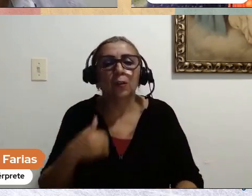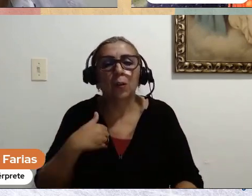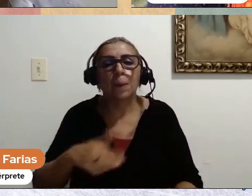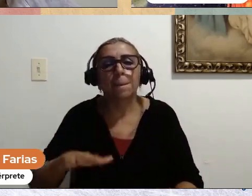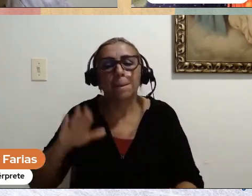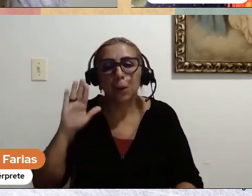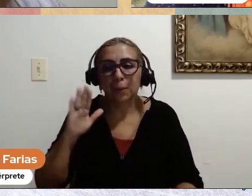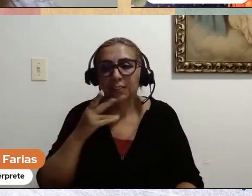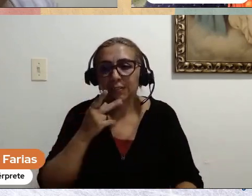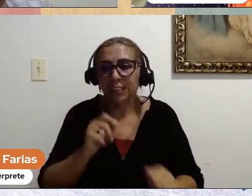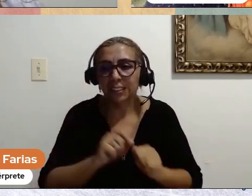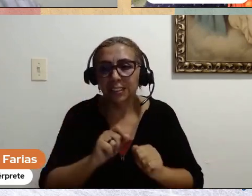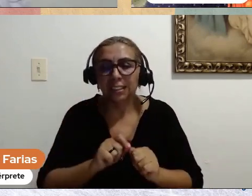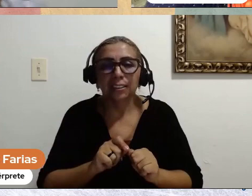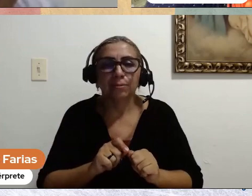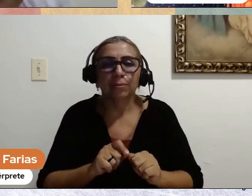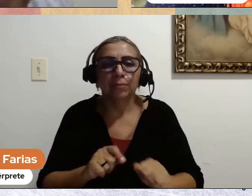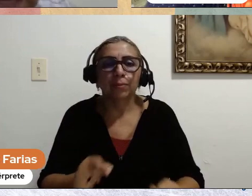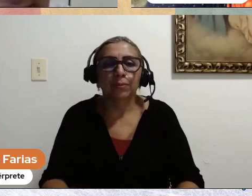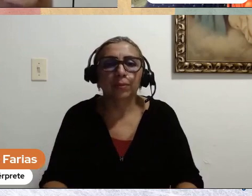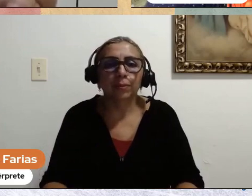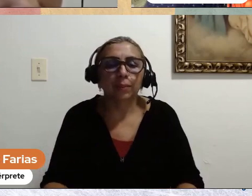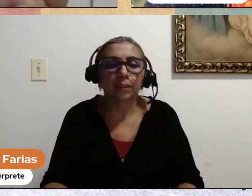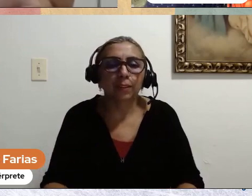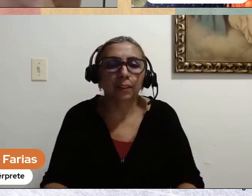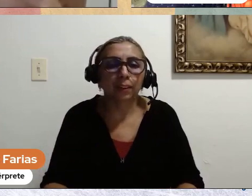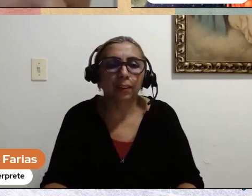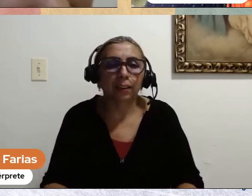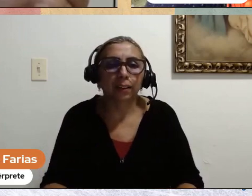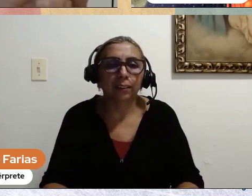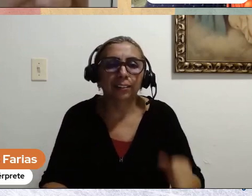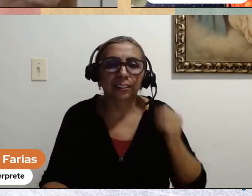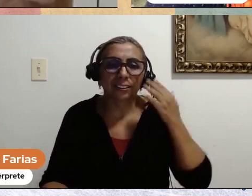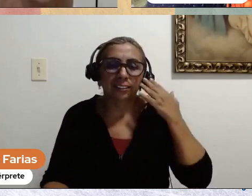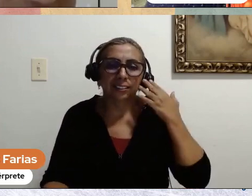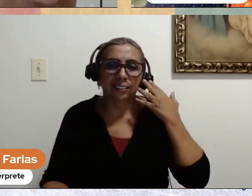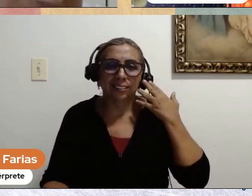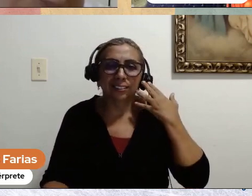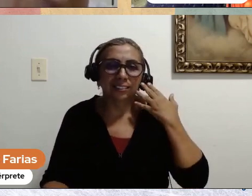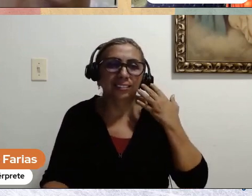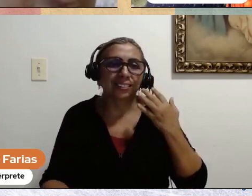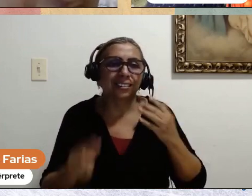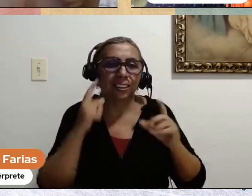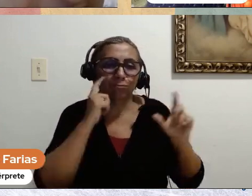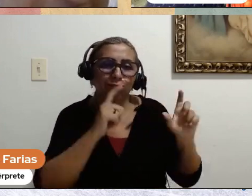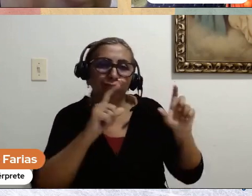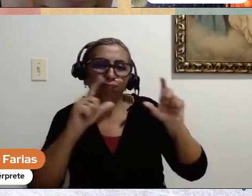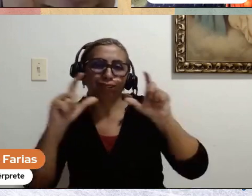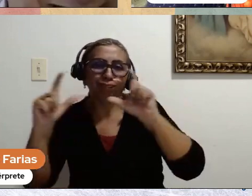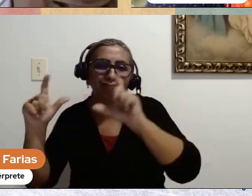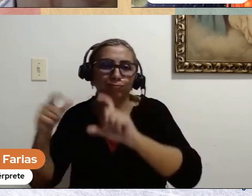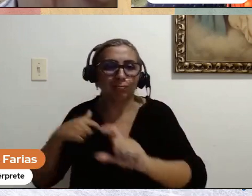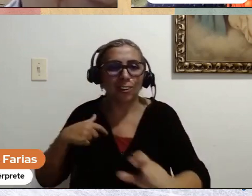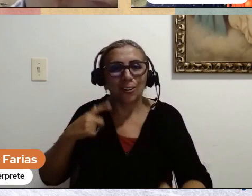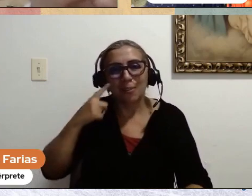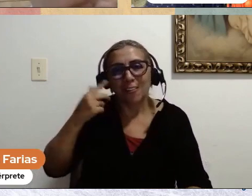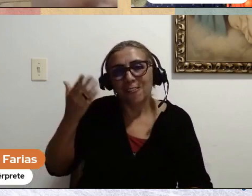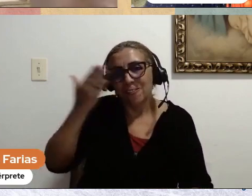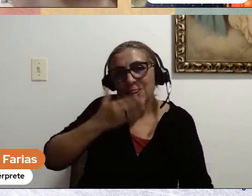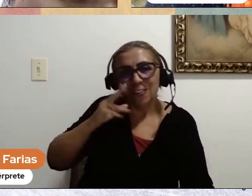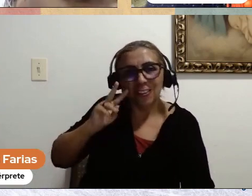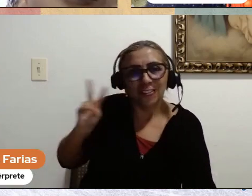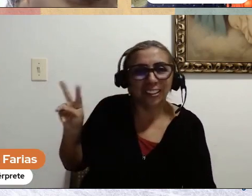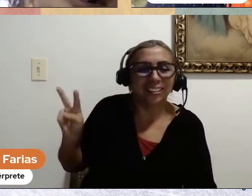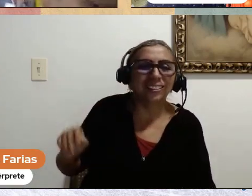fazer a visão, o tour 360 que eu te prometi, sim, que está ali nossas estantezinhas. Oh, que coisa linda! Não